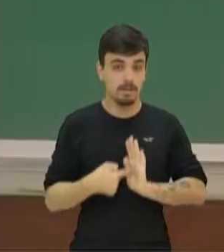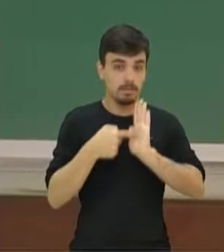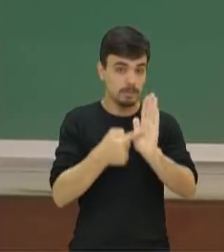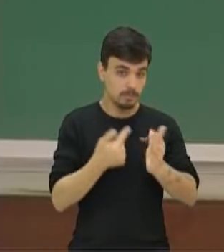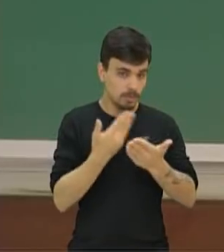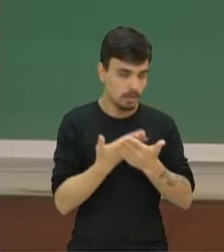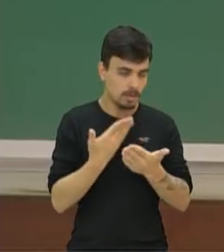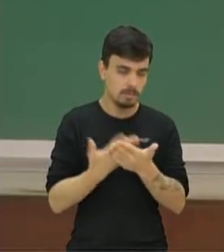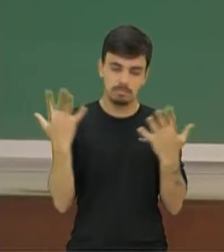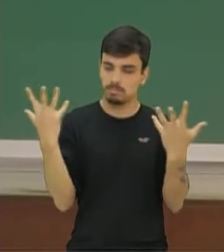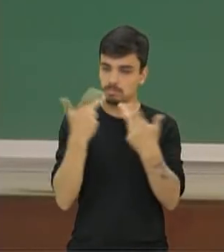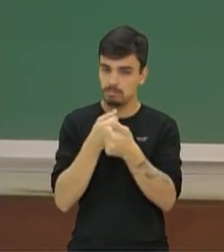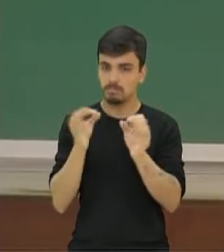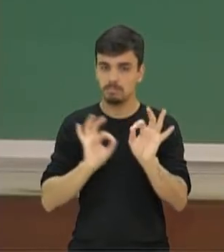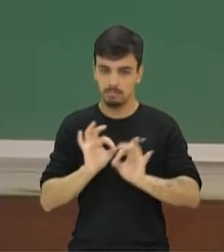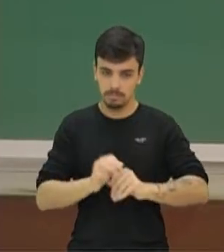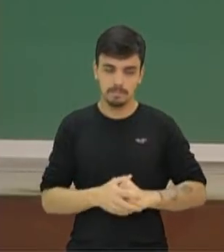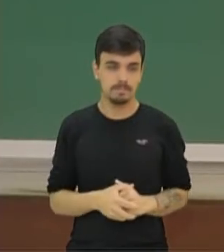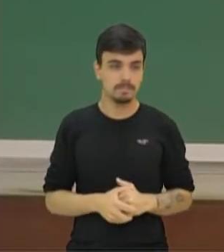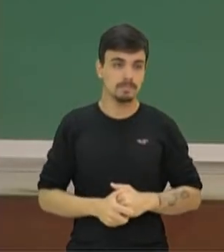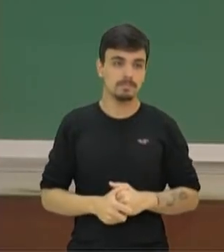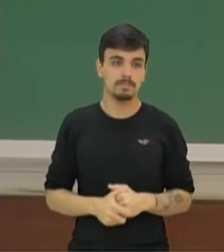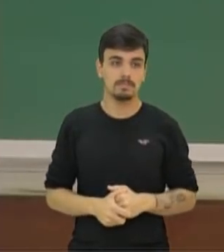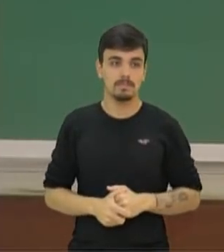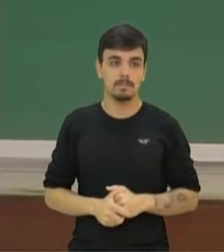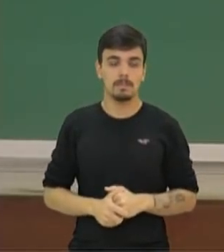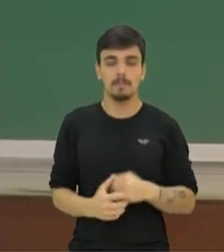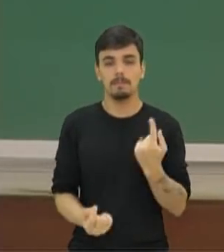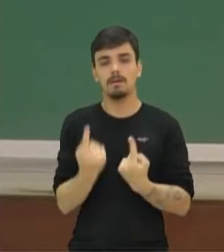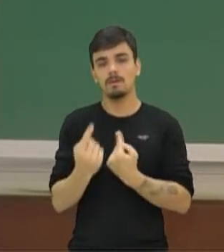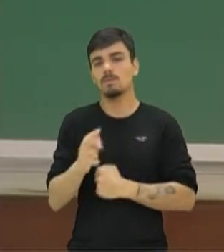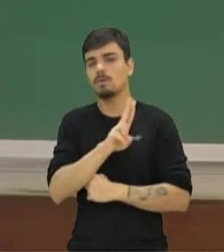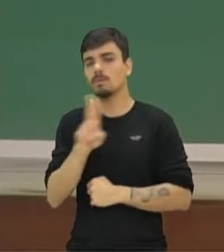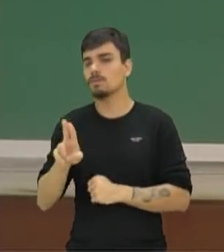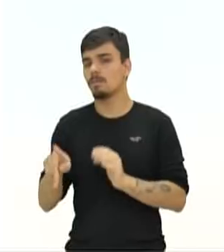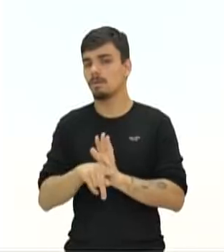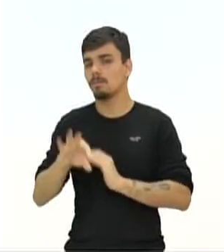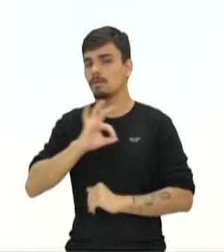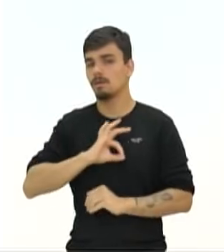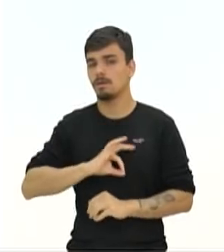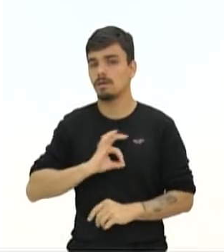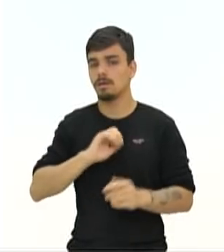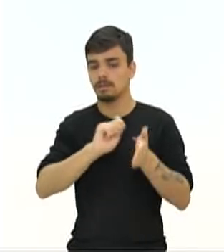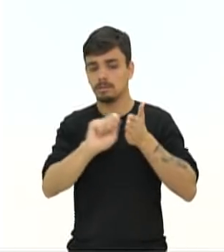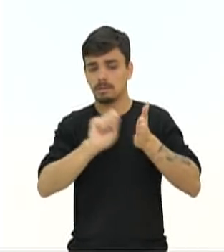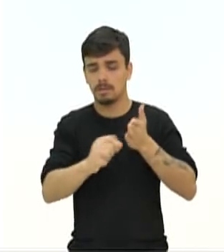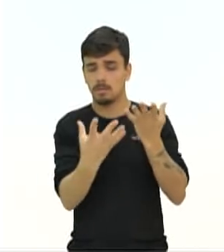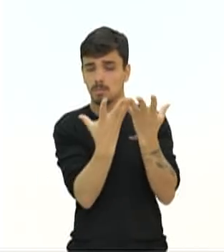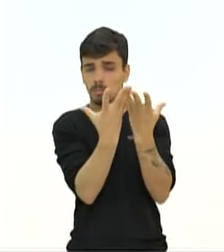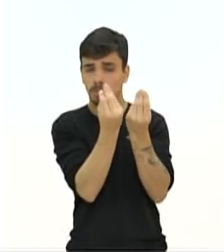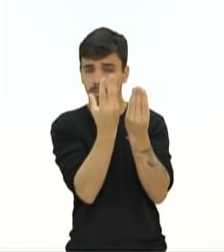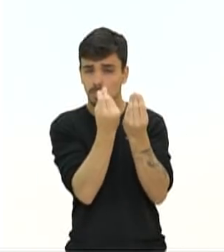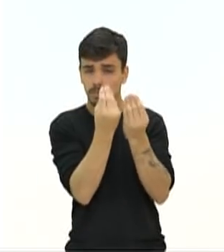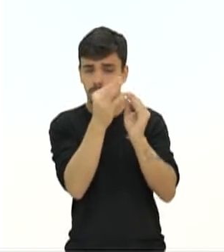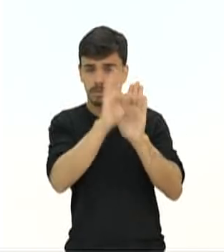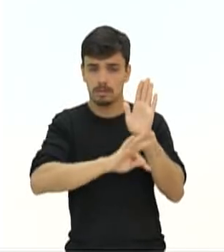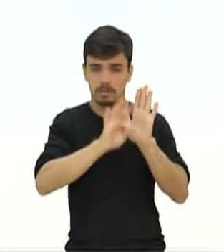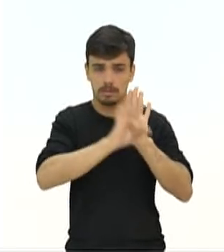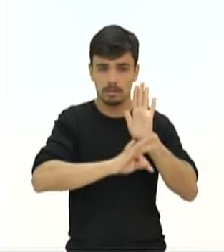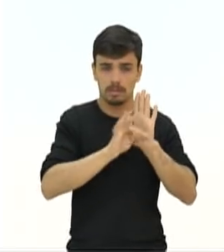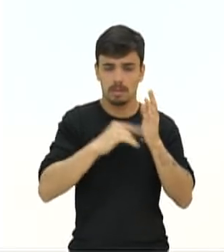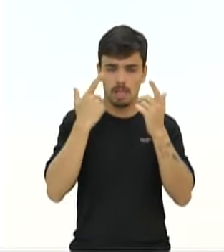aula, gente, foi muito bonitinho. Então, qual o nome do padre que escreveu muitos textos dramáticos no